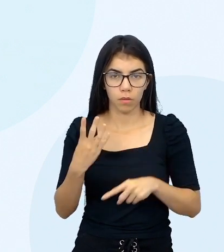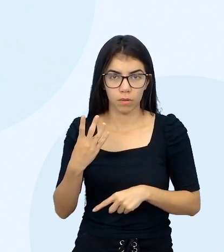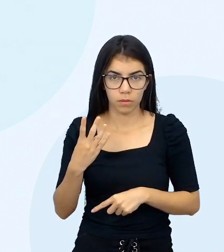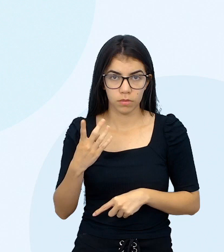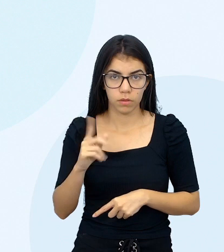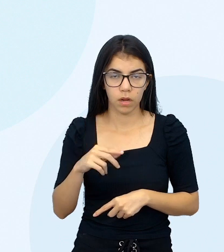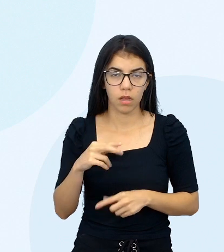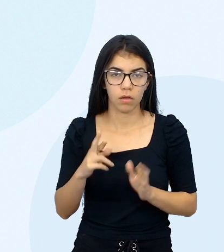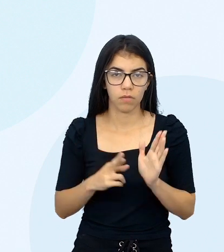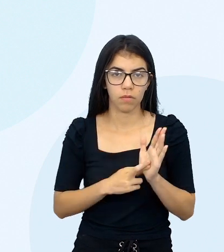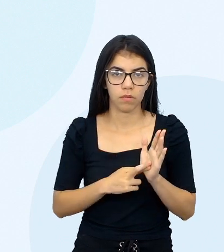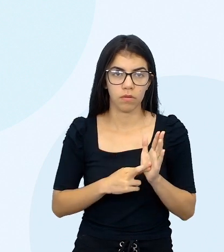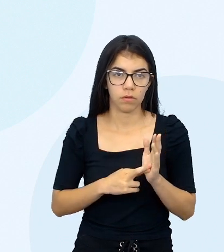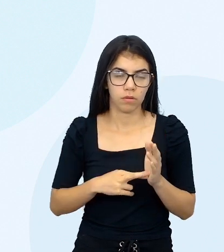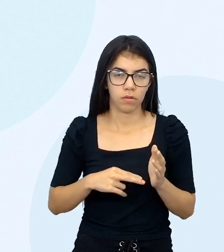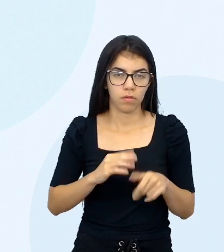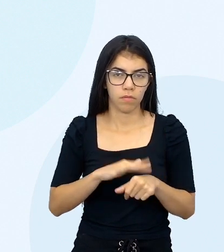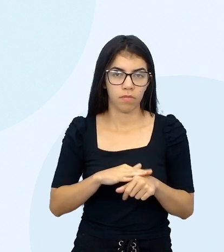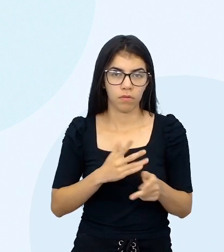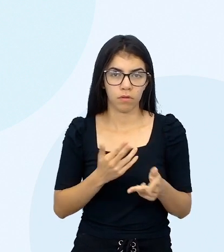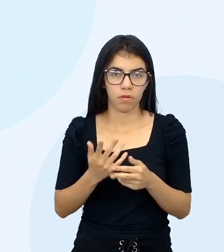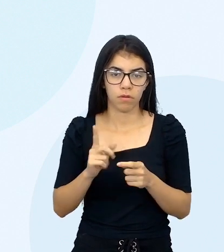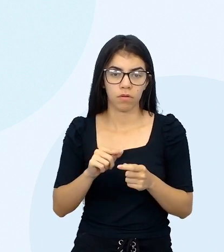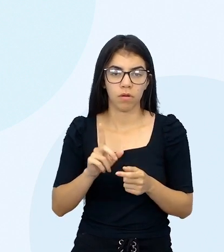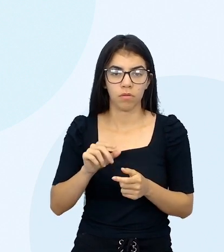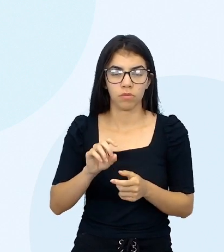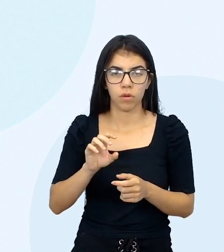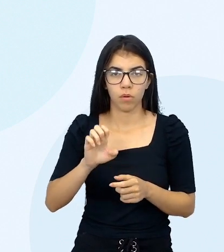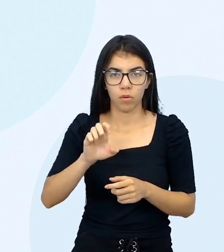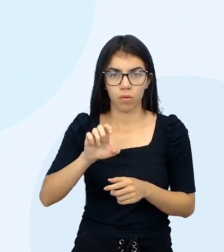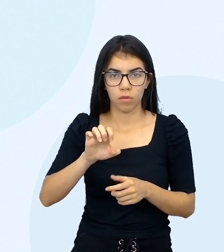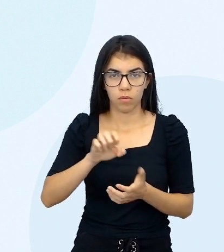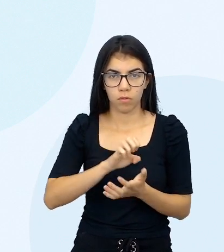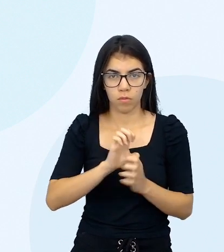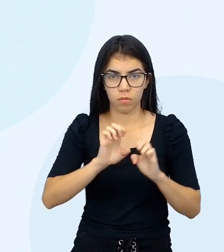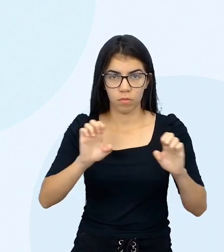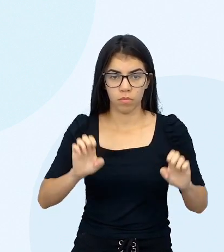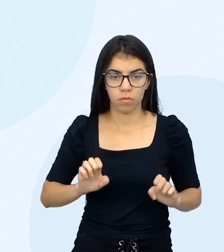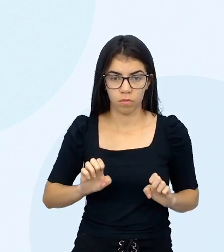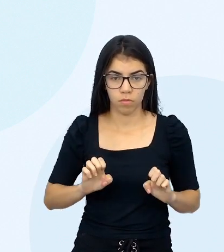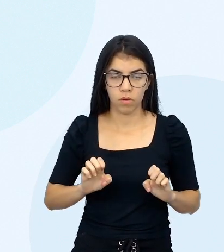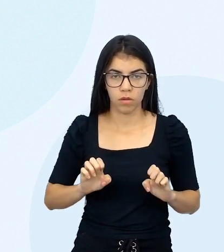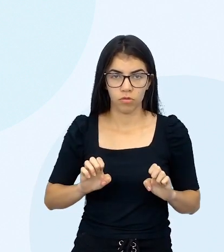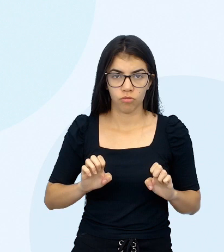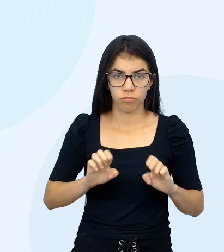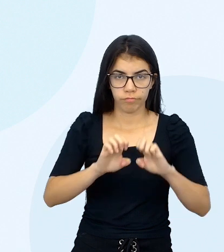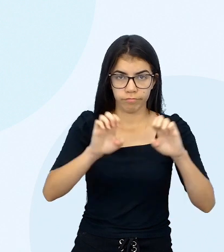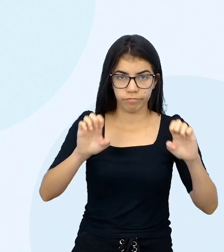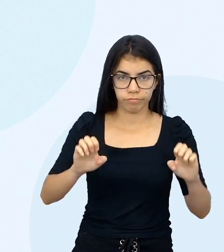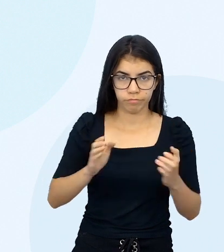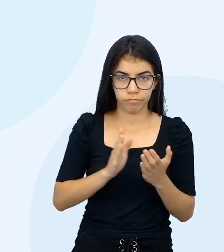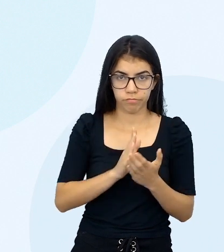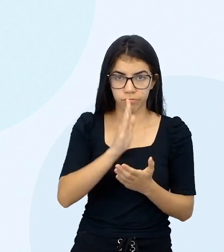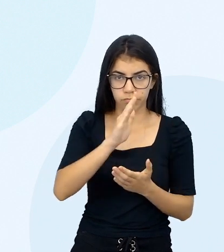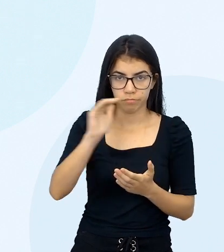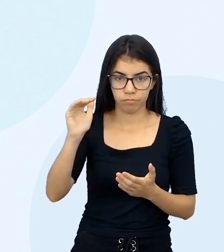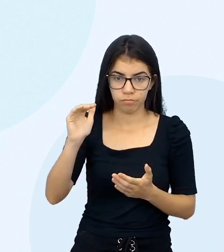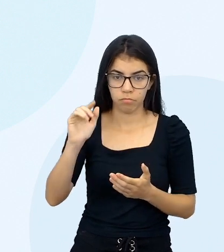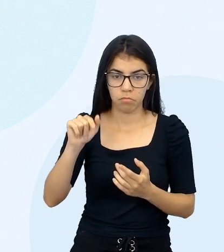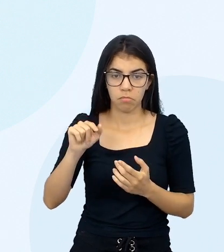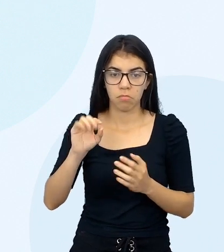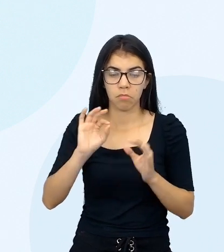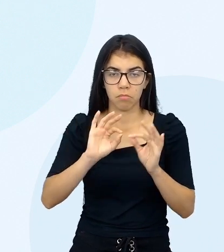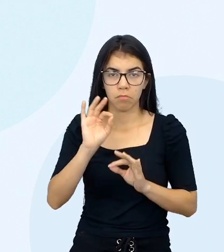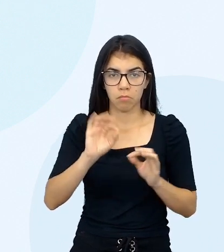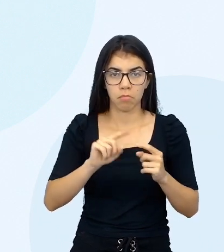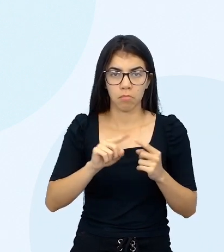Claro que eu vou representar, não vou fazer desse jeito. Sim. Eu vou fazer só o eixo lá em cima, X, e aqui o eixo lateral, Y, certo? E marco os pontos. Mas aqui eu